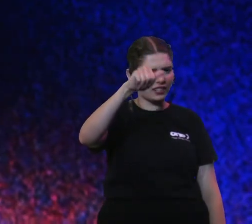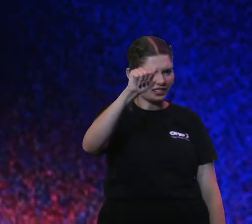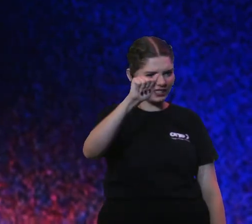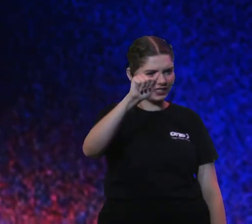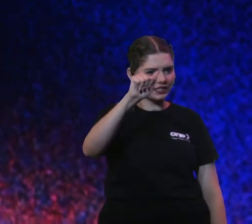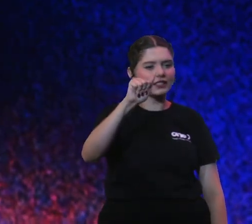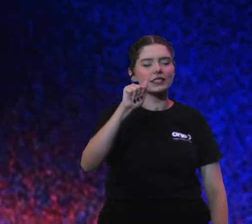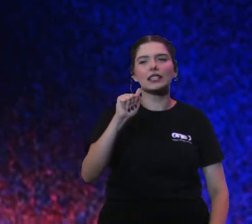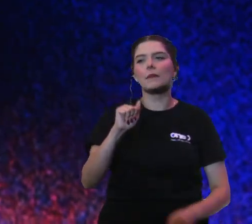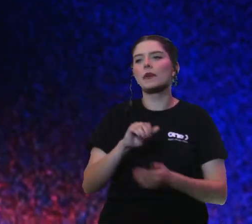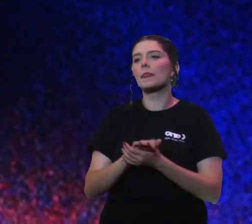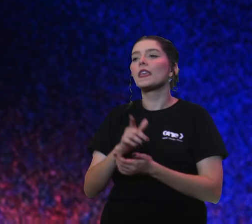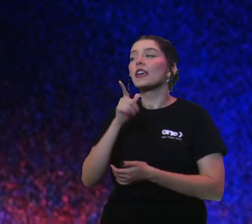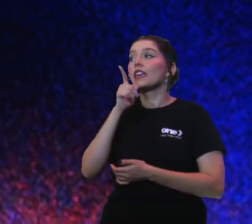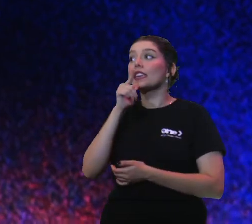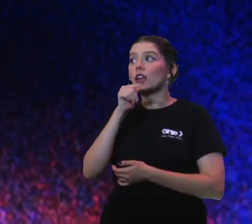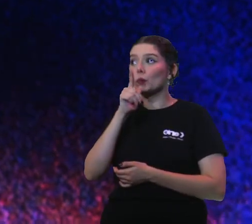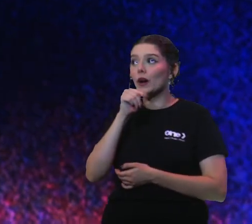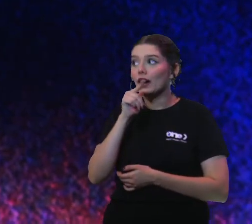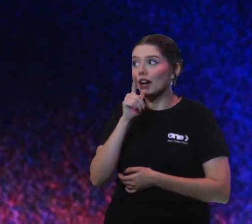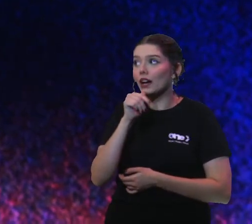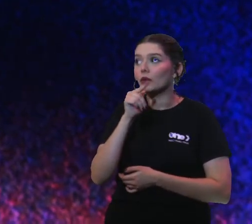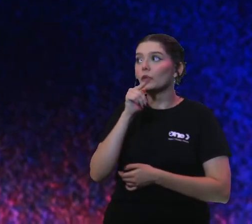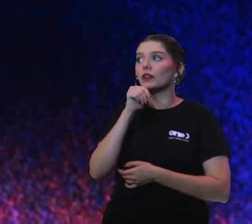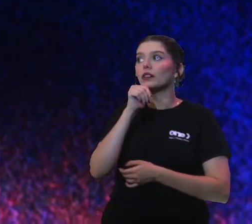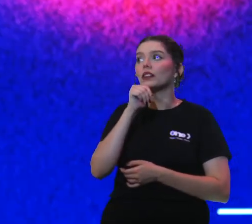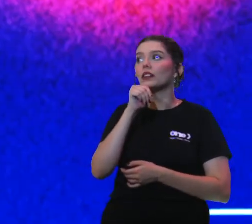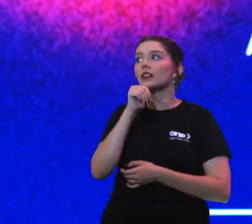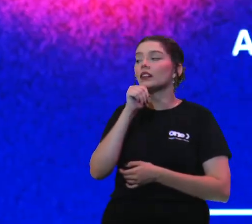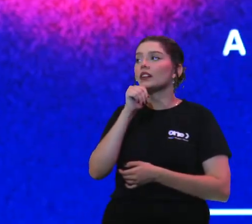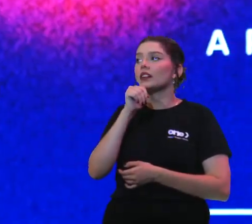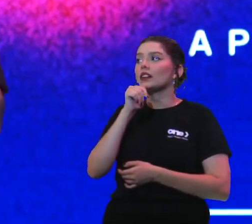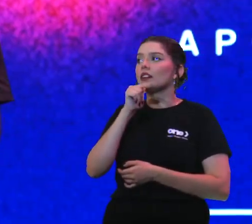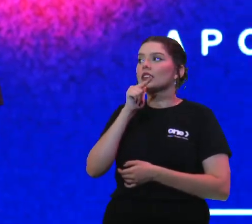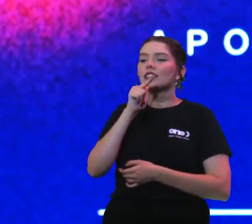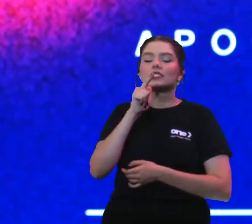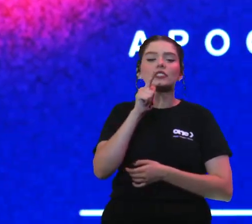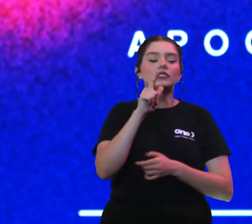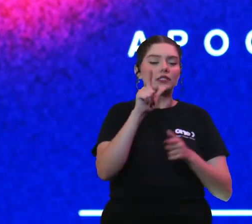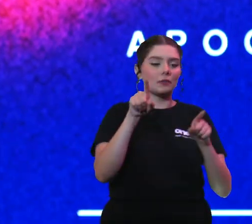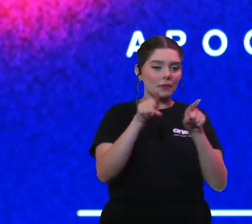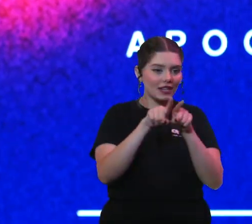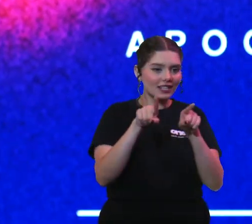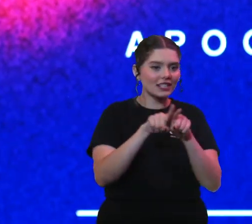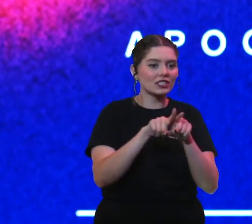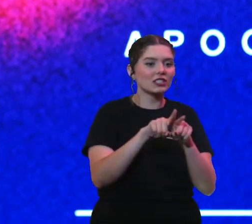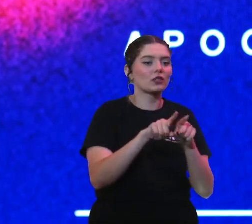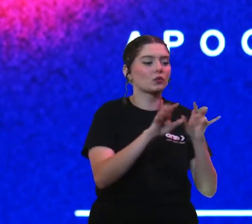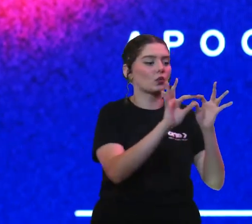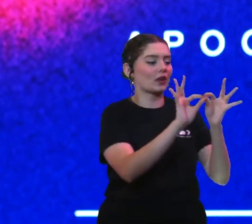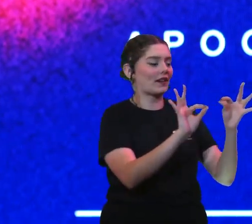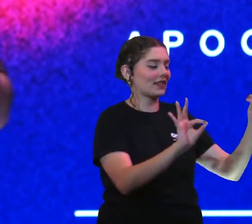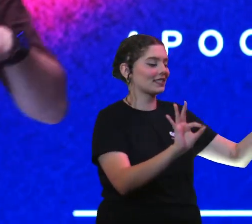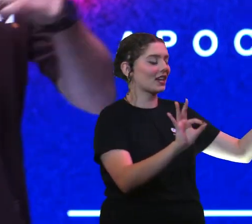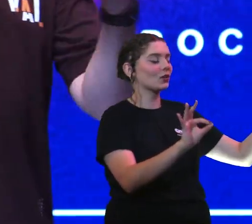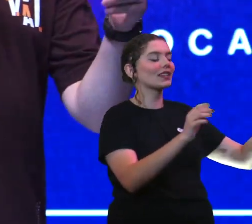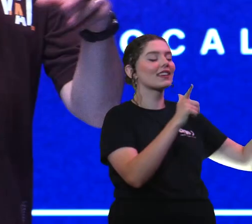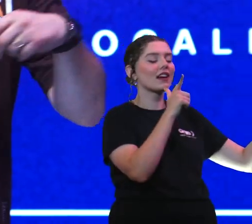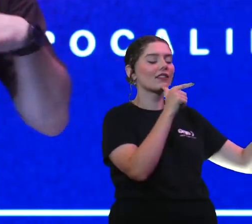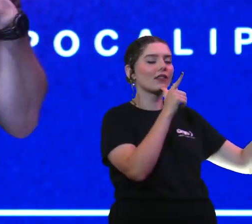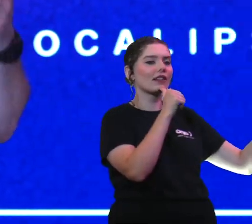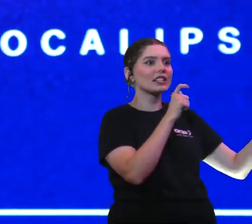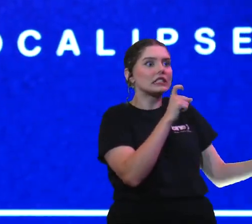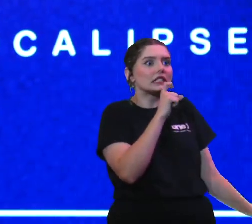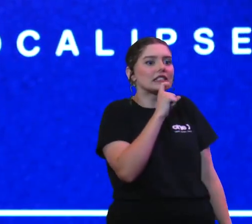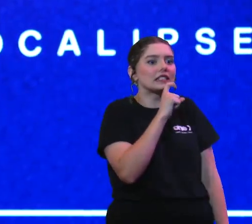muito potável, mas vinha também de uma parte de geleiras, e por isso era uma água extremamente gelada, muito boa para a época. Mas os aquedutos,